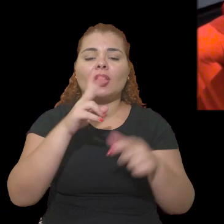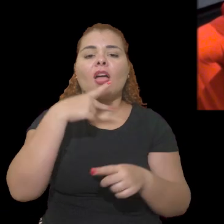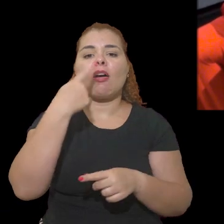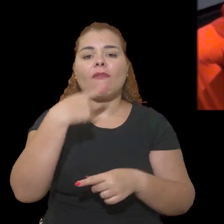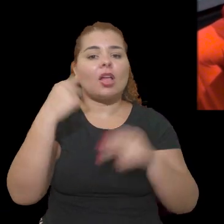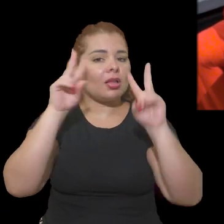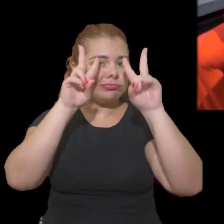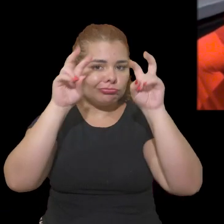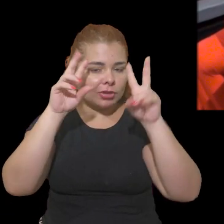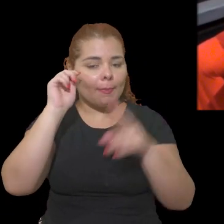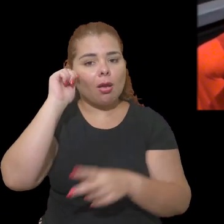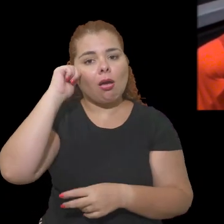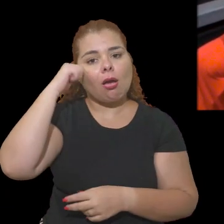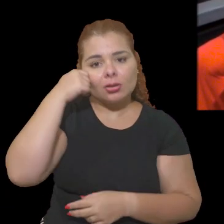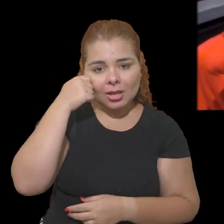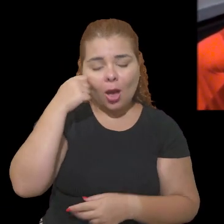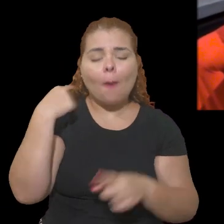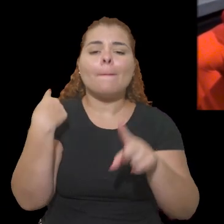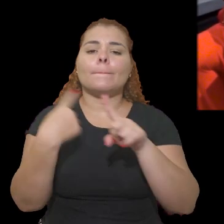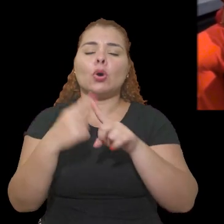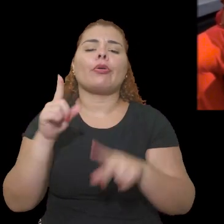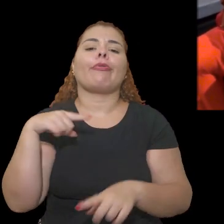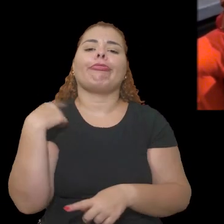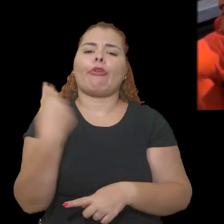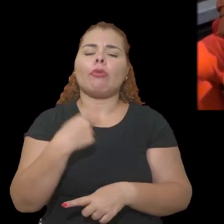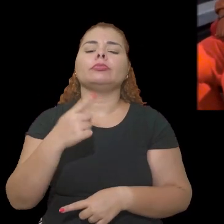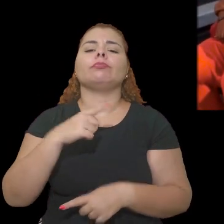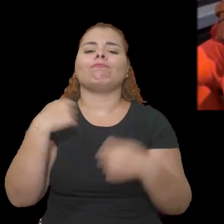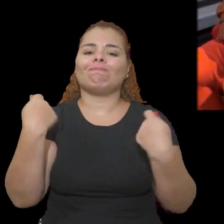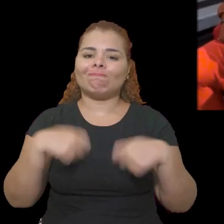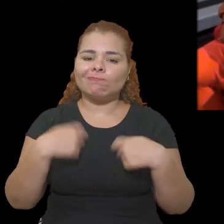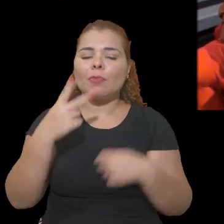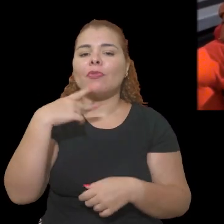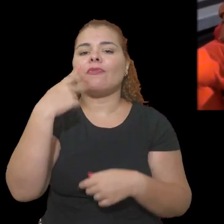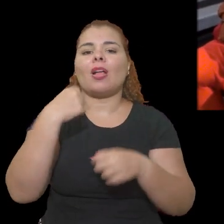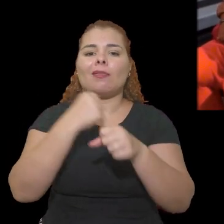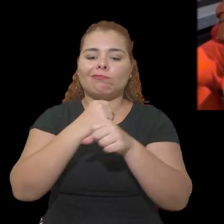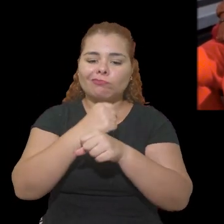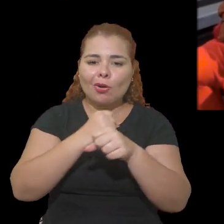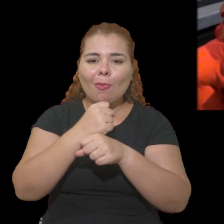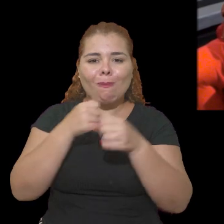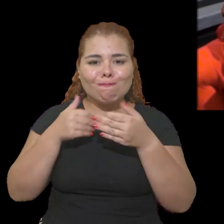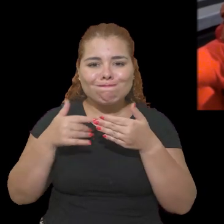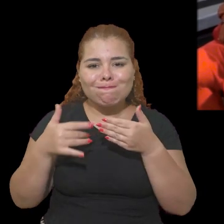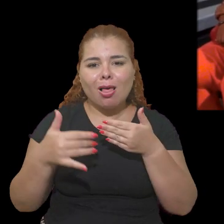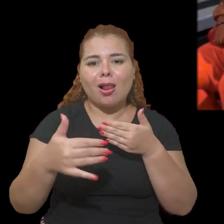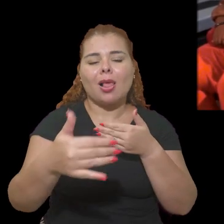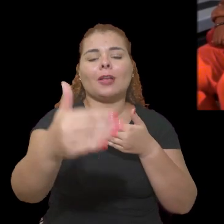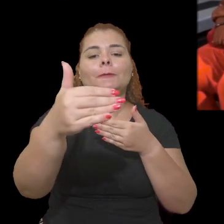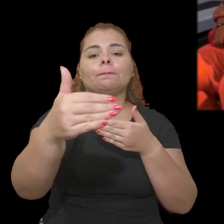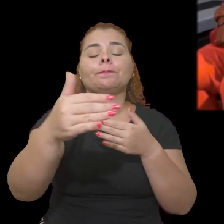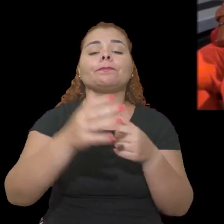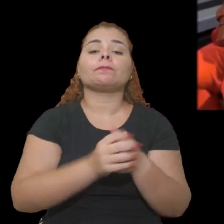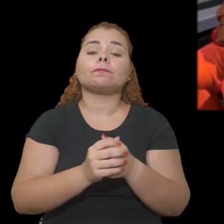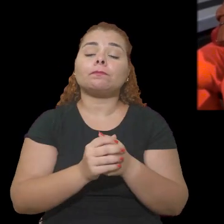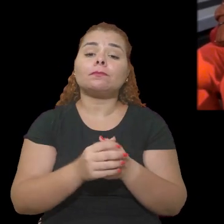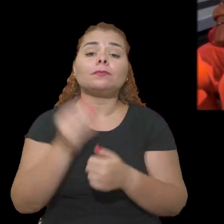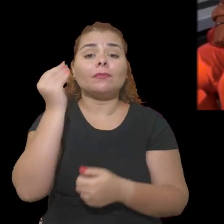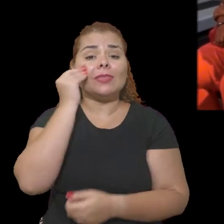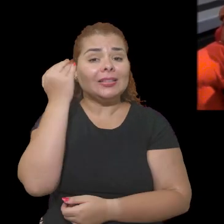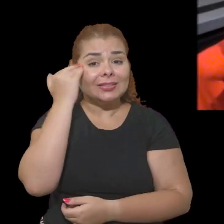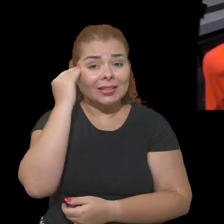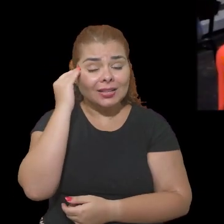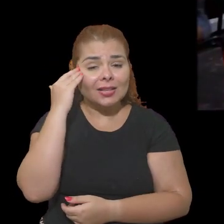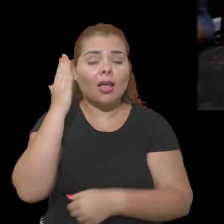questões raciais, porque não adianta, a gente ainda vai pagar essa dívida por muitos e muitos anos, infelizmente, e